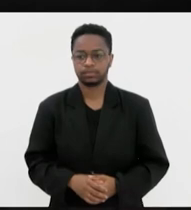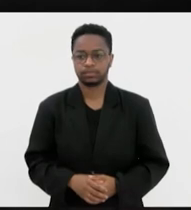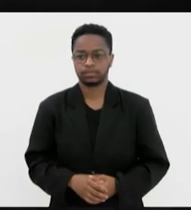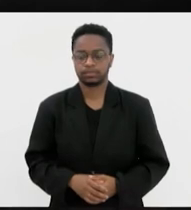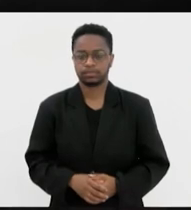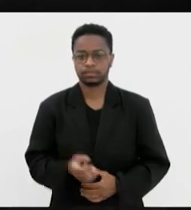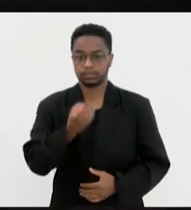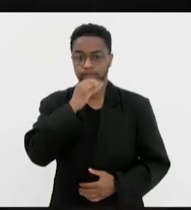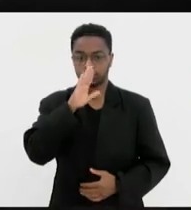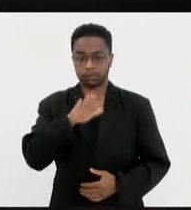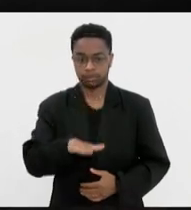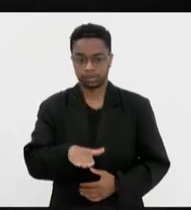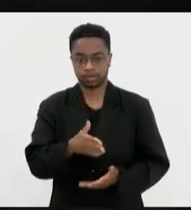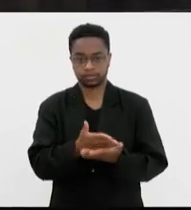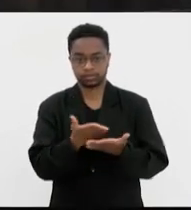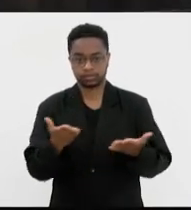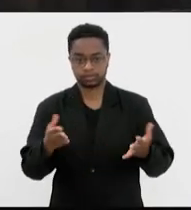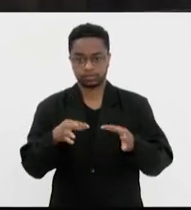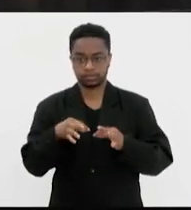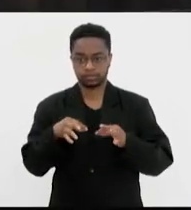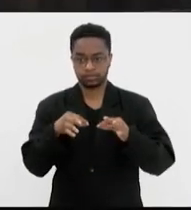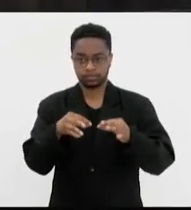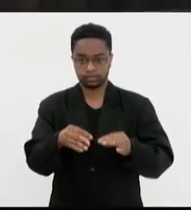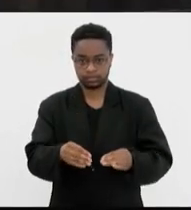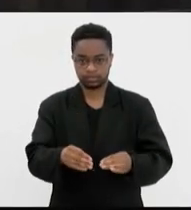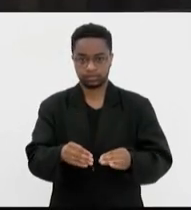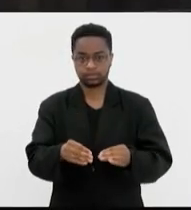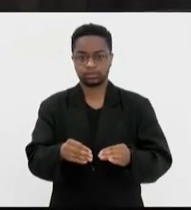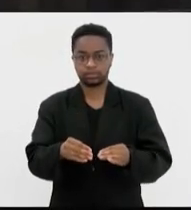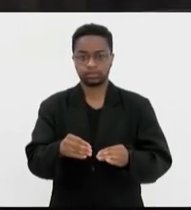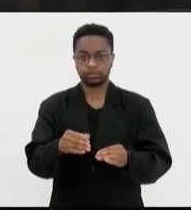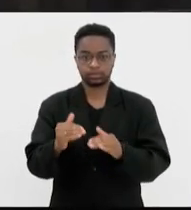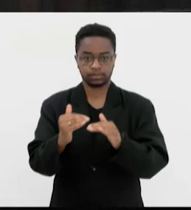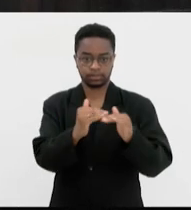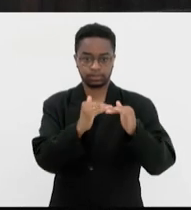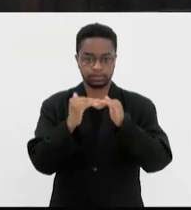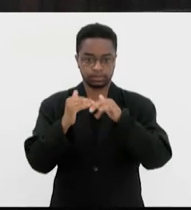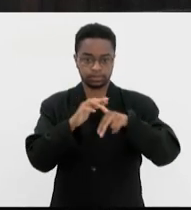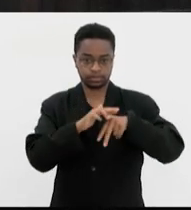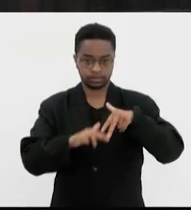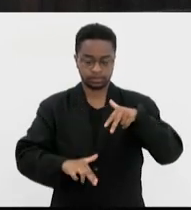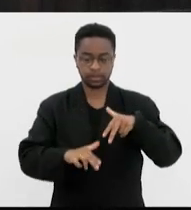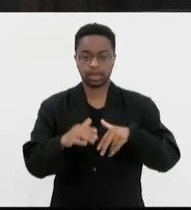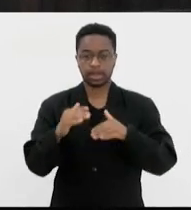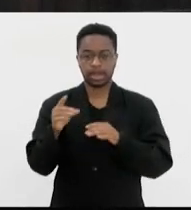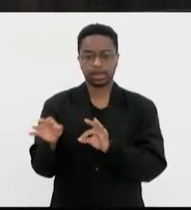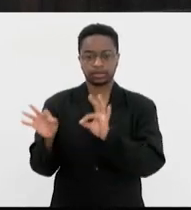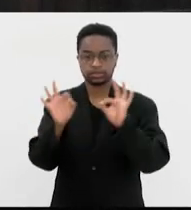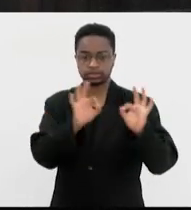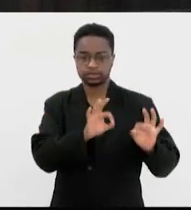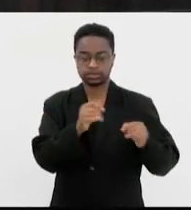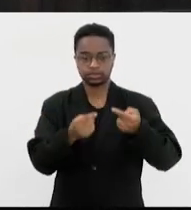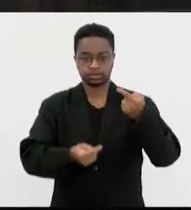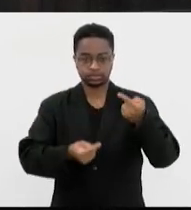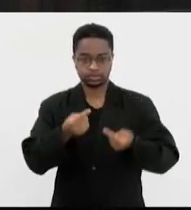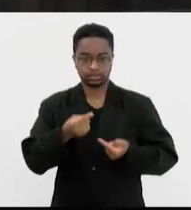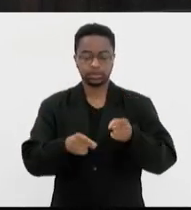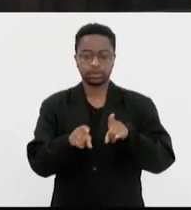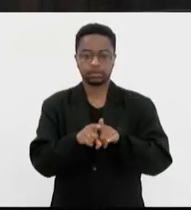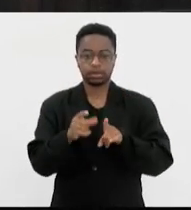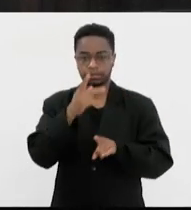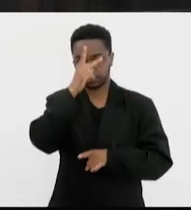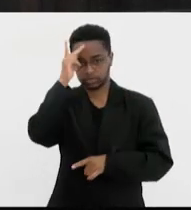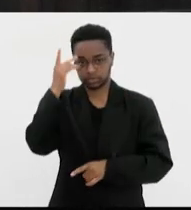Boa tarde a todos, a todas e a todos que assistem aqui a esse debate, a todos que acompanham